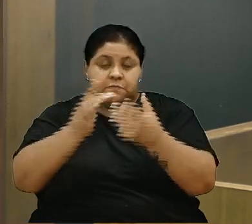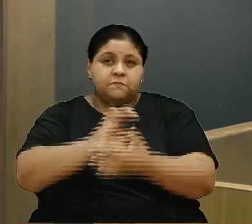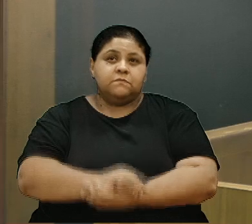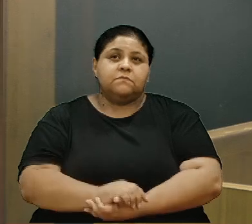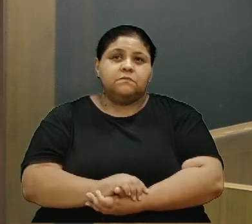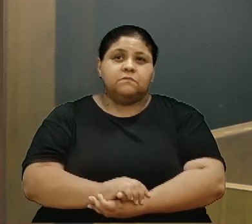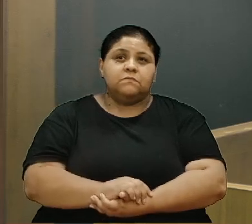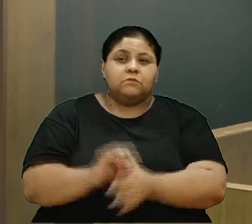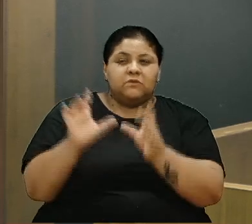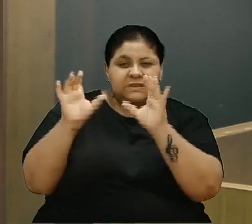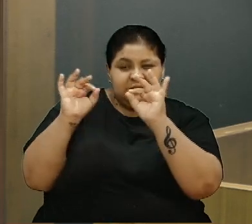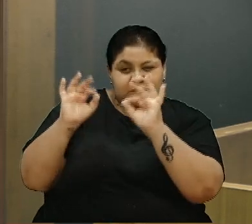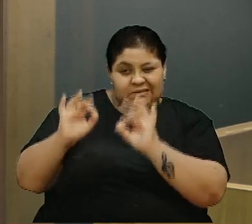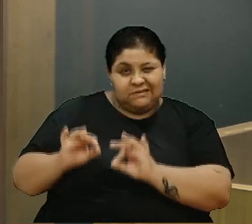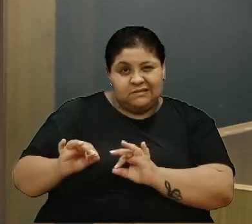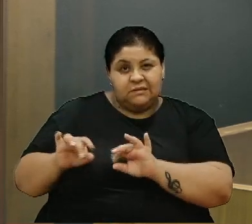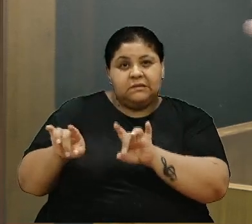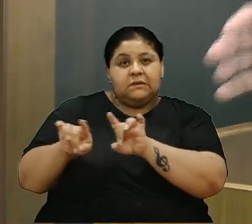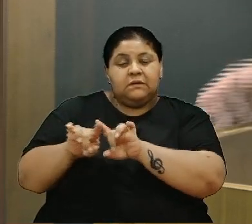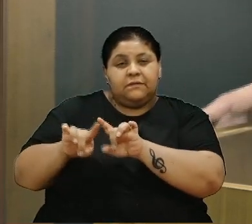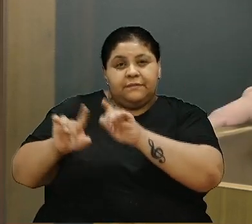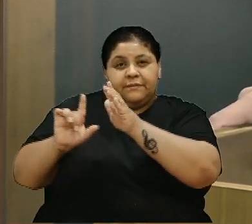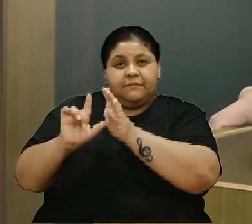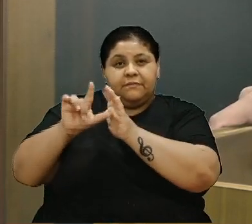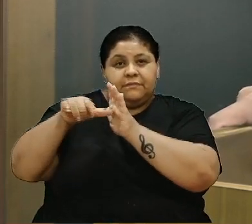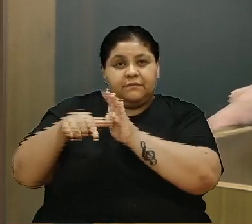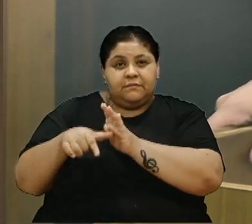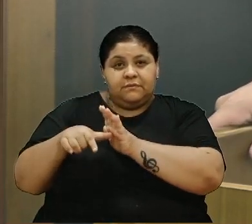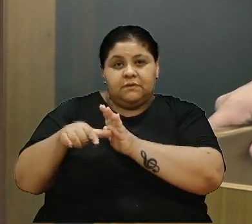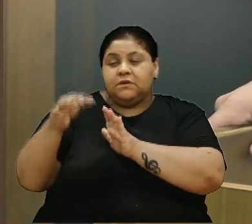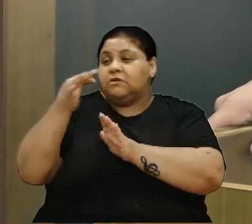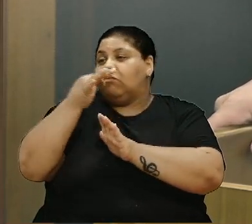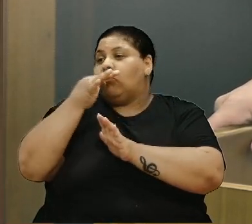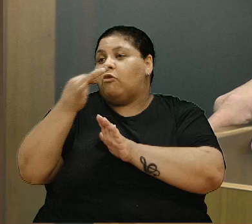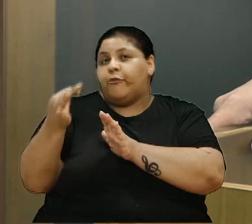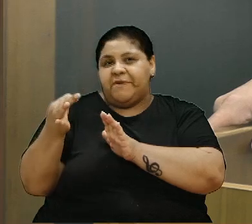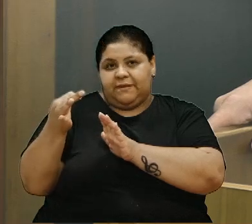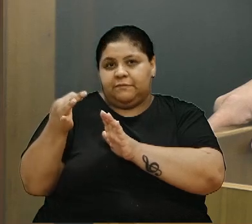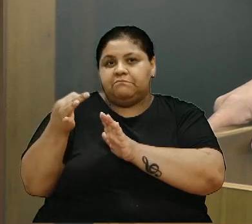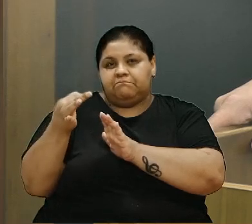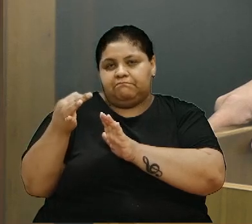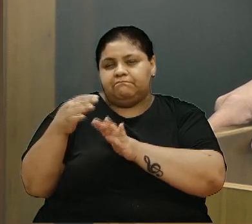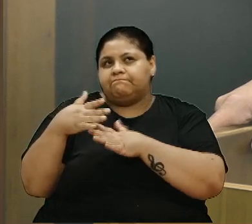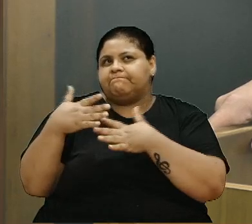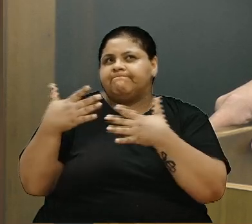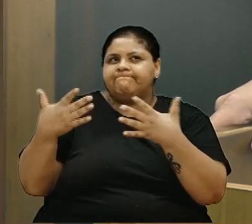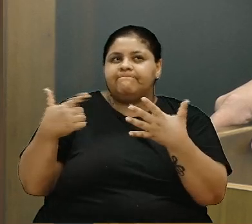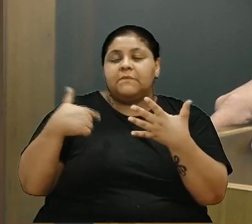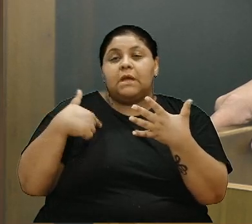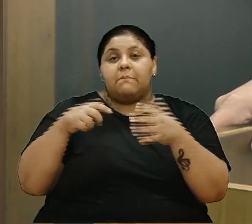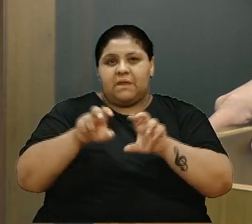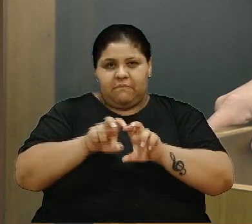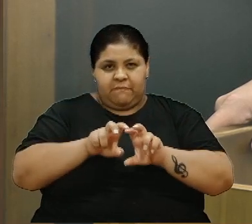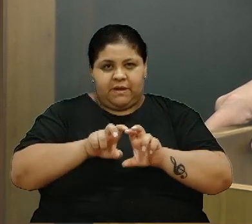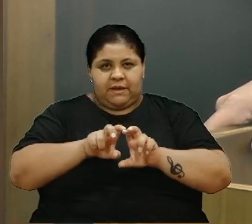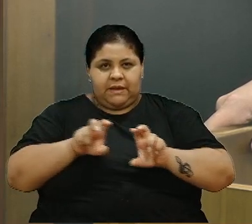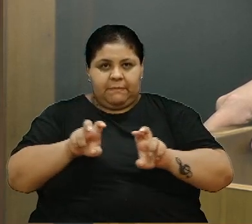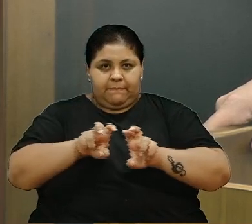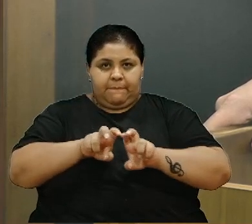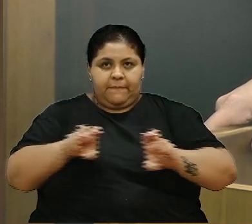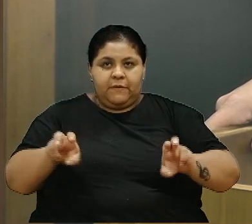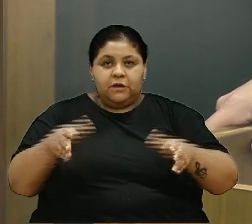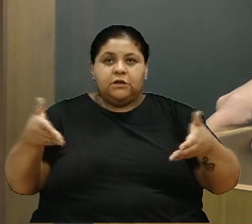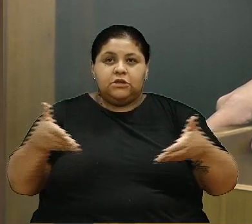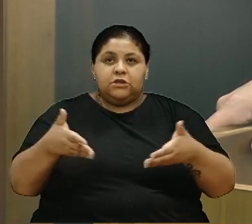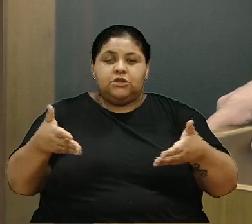com esmero e, posteriormente, se posicionar. A minha bancada, e eu já tenho